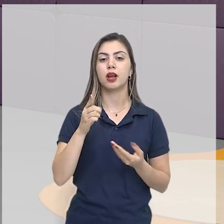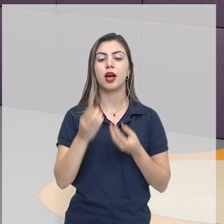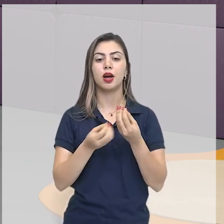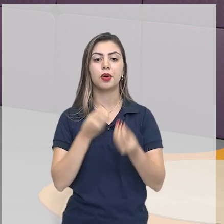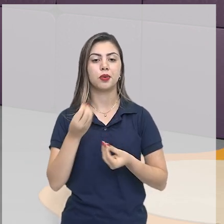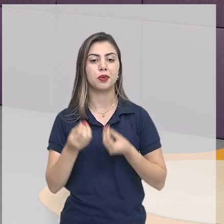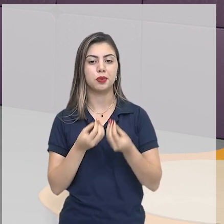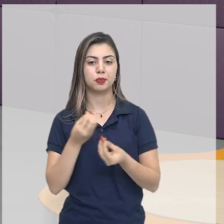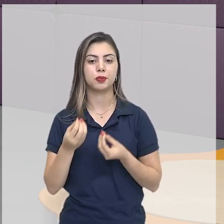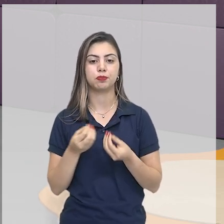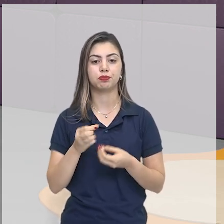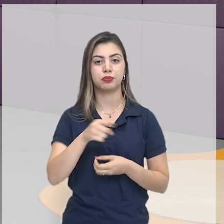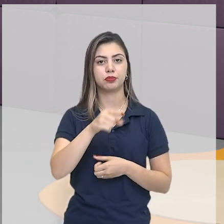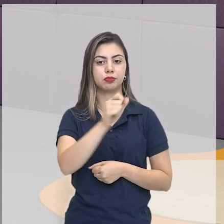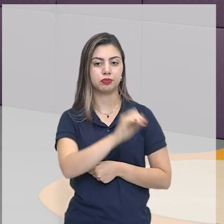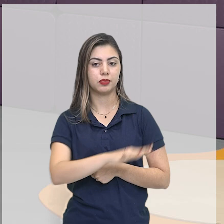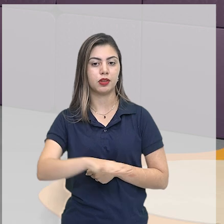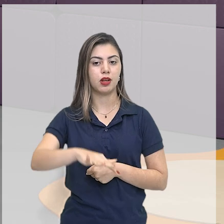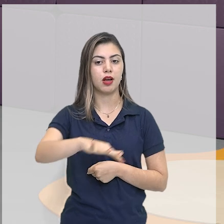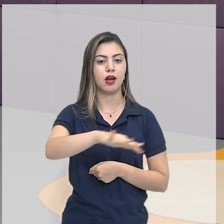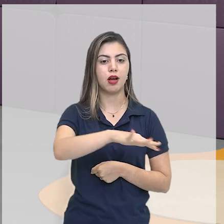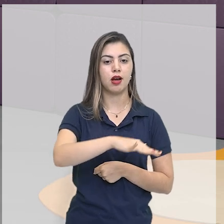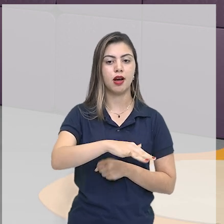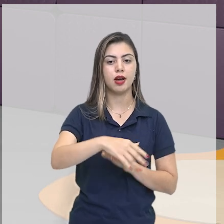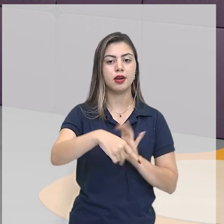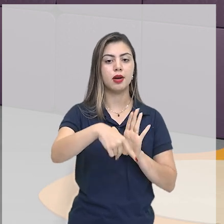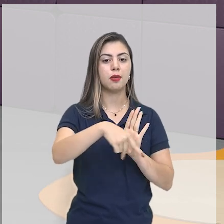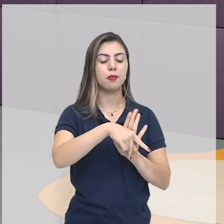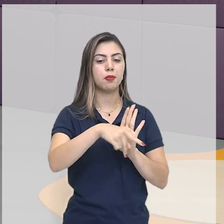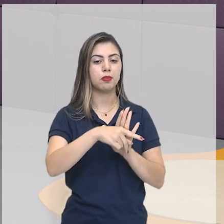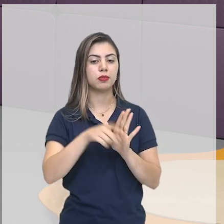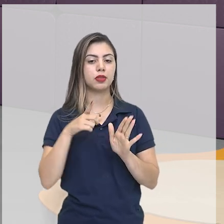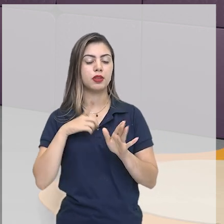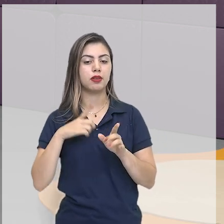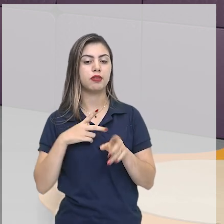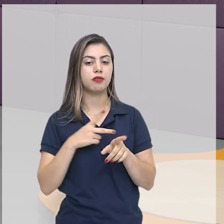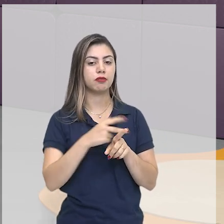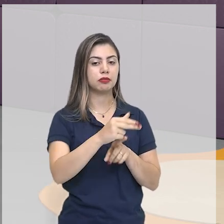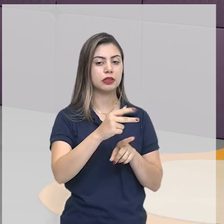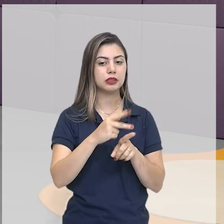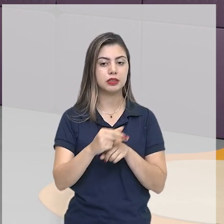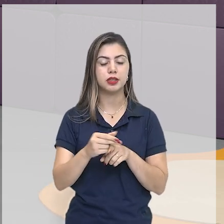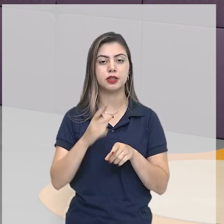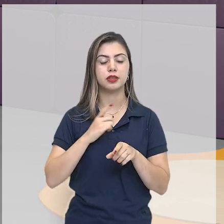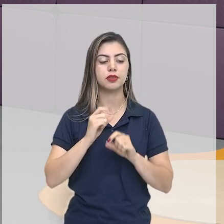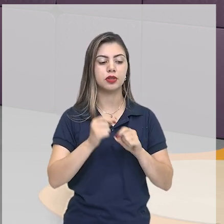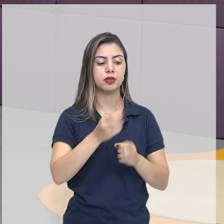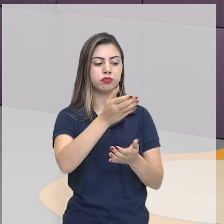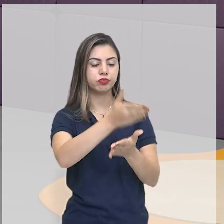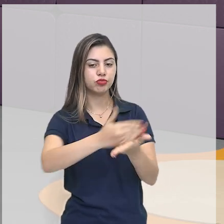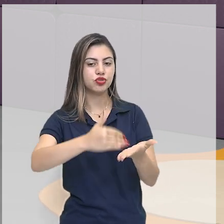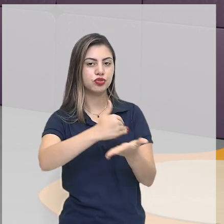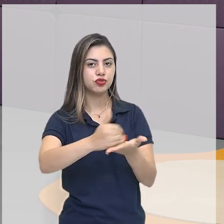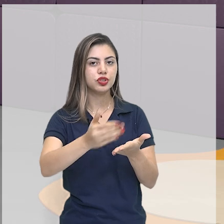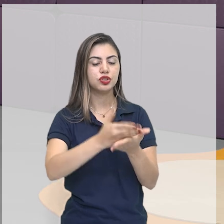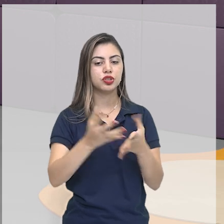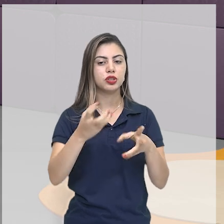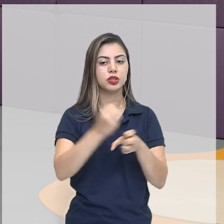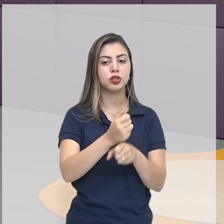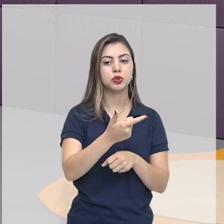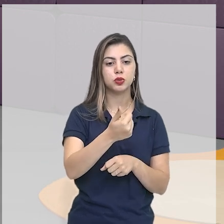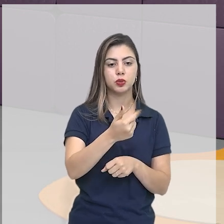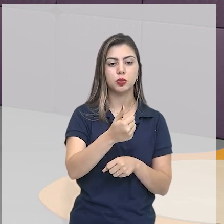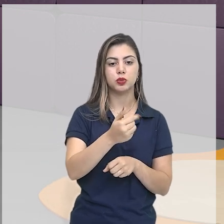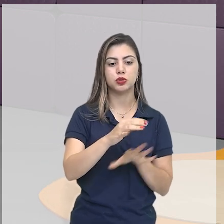a região, né, seria integralmente conquistada e dividida em 12 tribos, que passariam